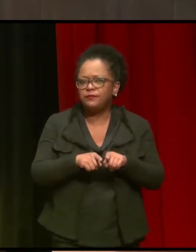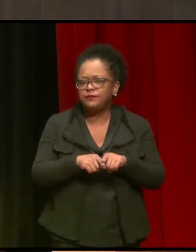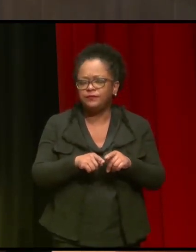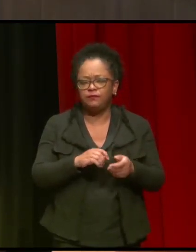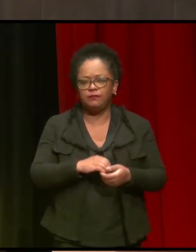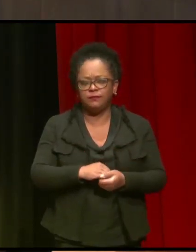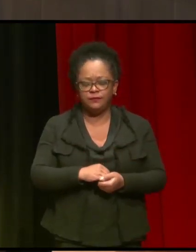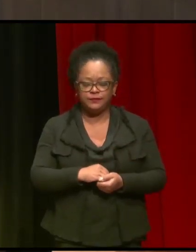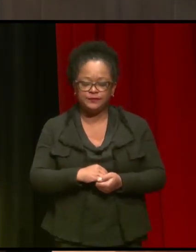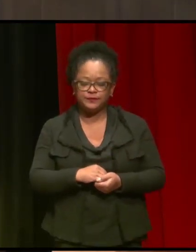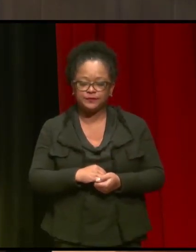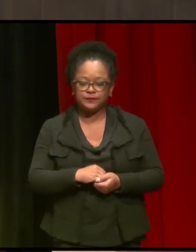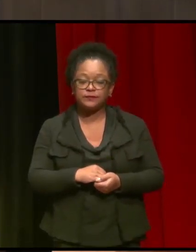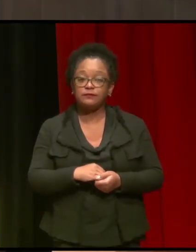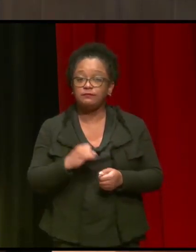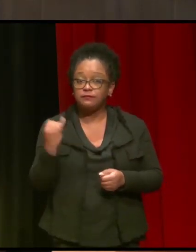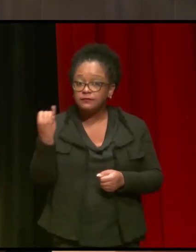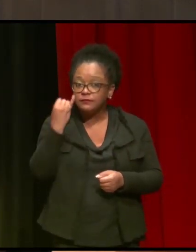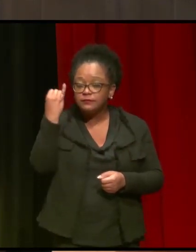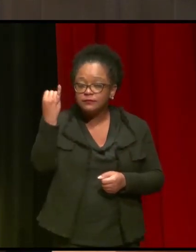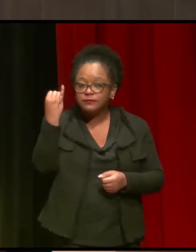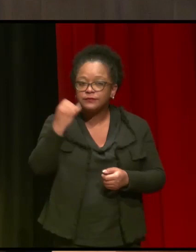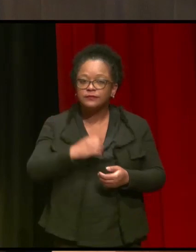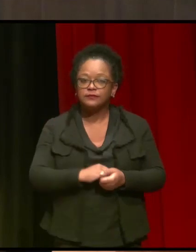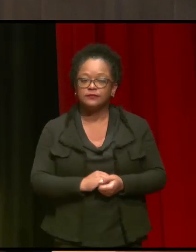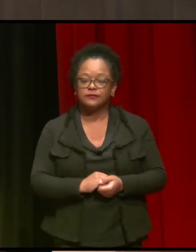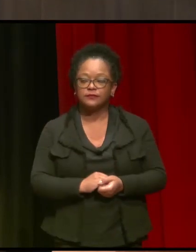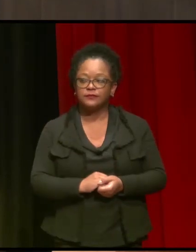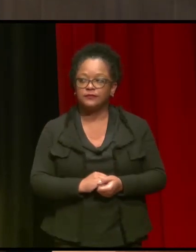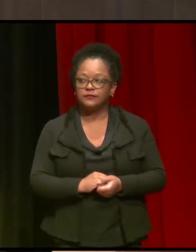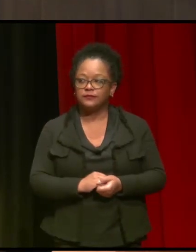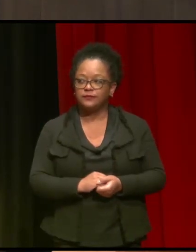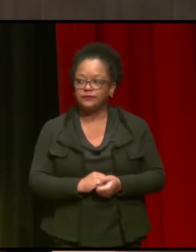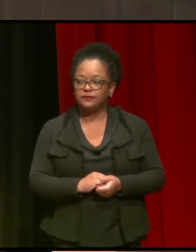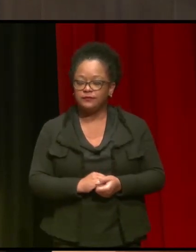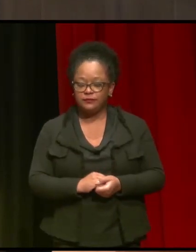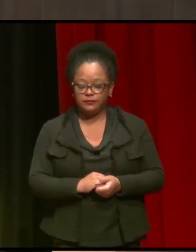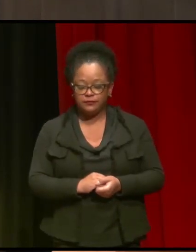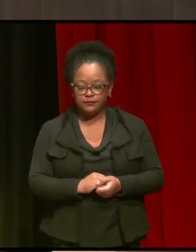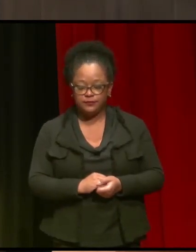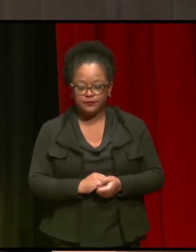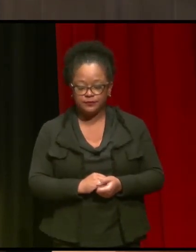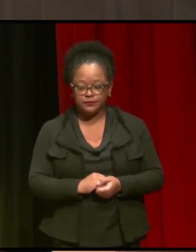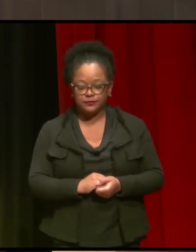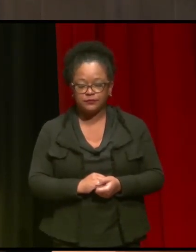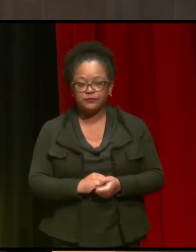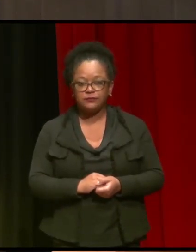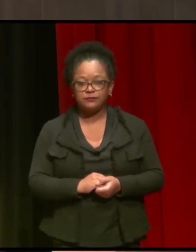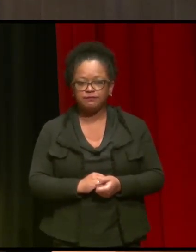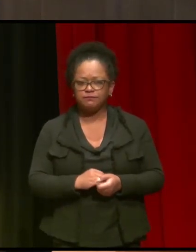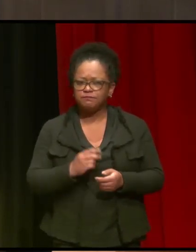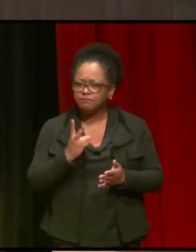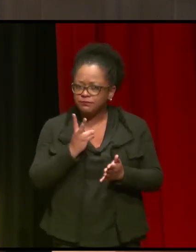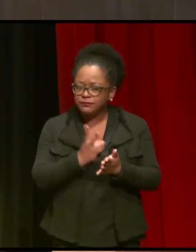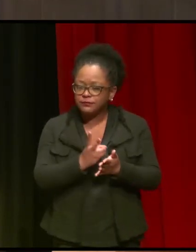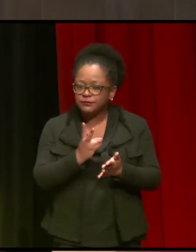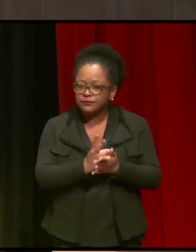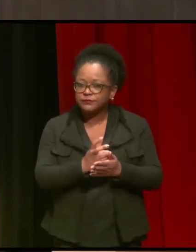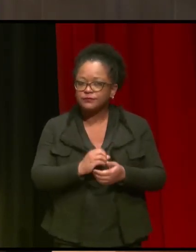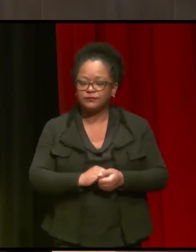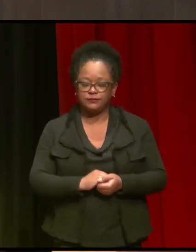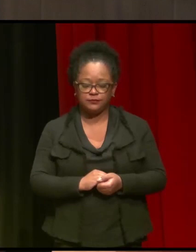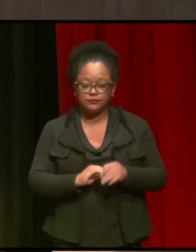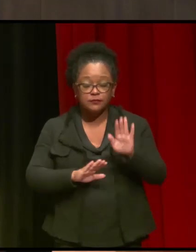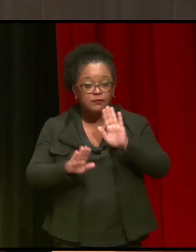muito perigoso. Uma outra coisa importante, aqui, isso aqui é importante, ó, foi quando eu respondi aquela pergunta. Todavia, gente, a gente tem que cuidar aqui,